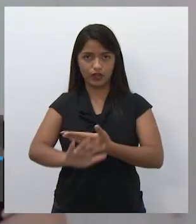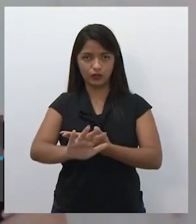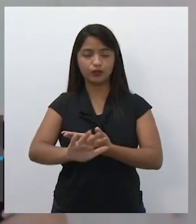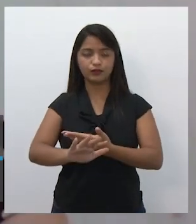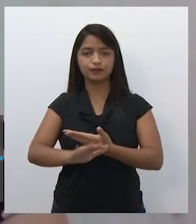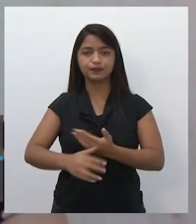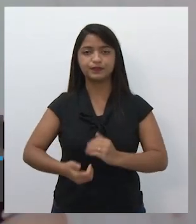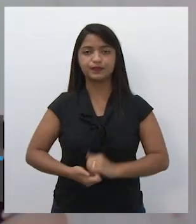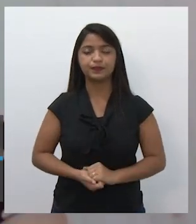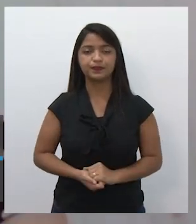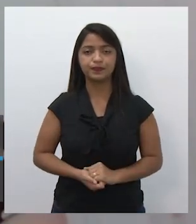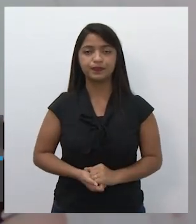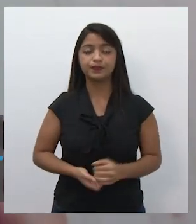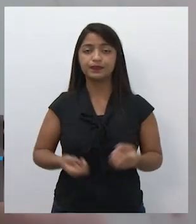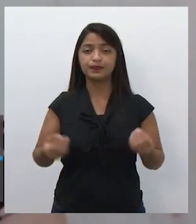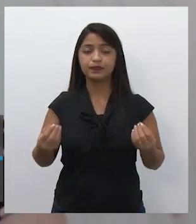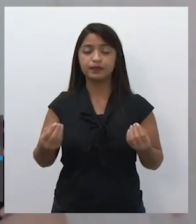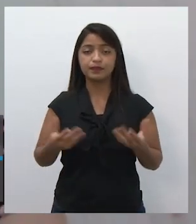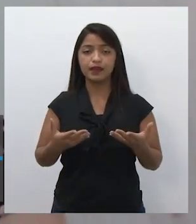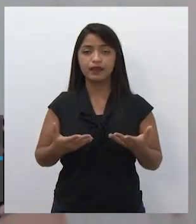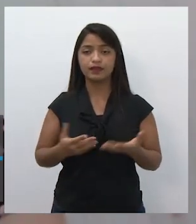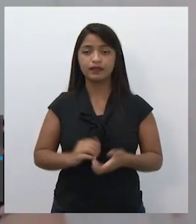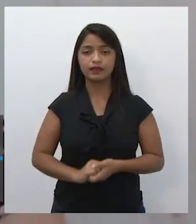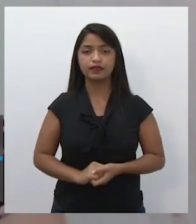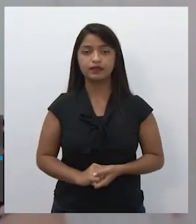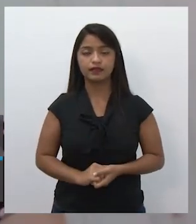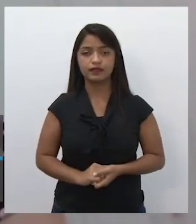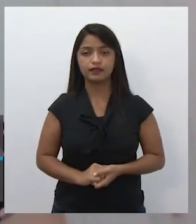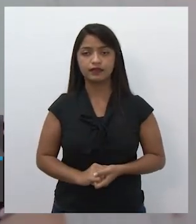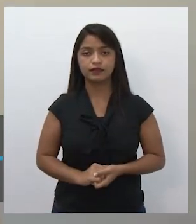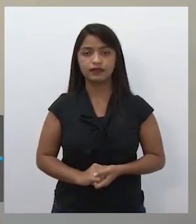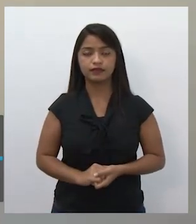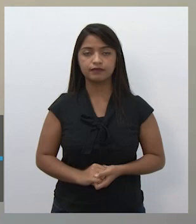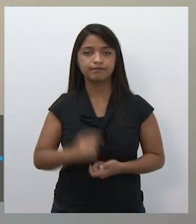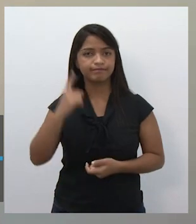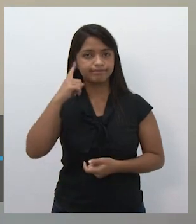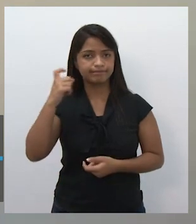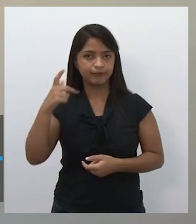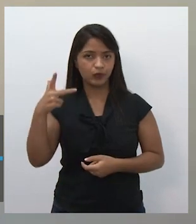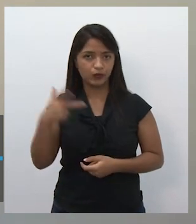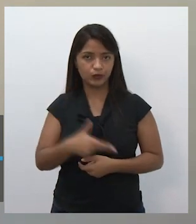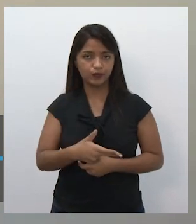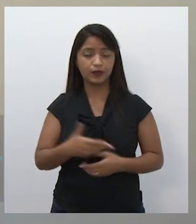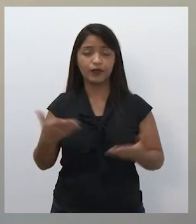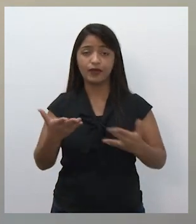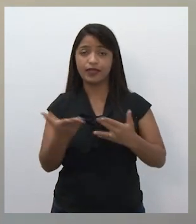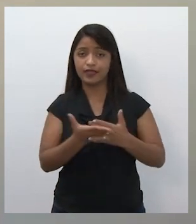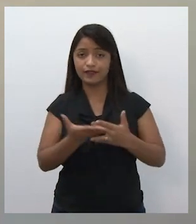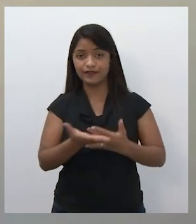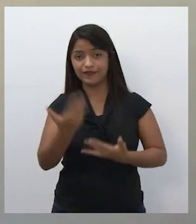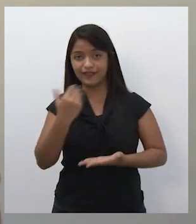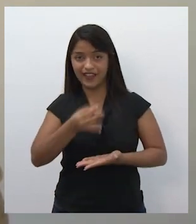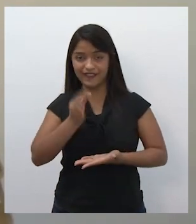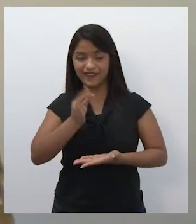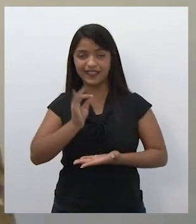inicie esse trabalho o ano que vem. Então, vamos lá para o intervalo, tomar um cafezinho.